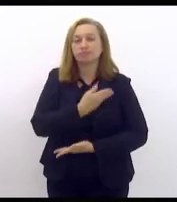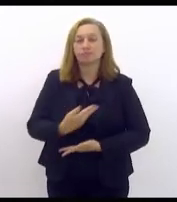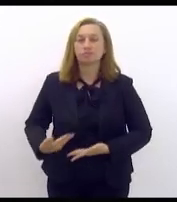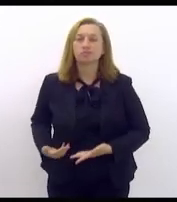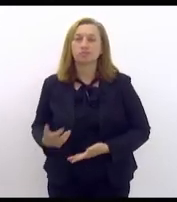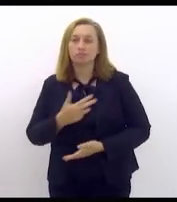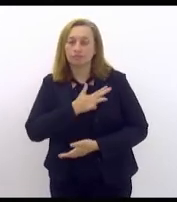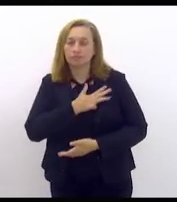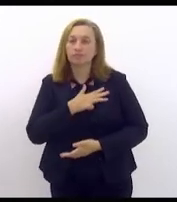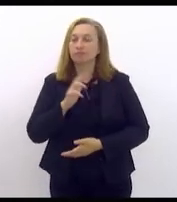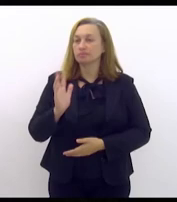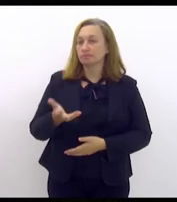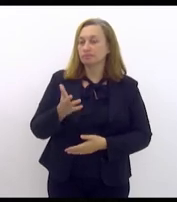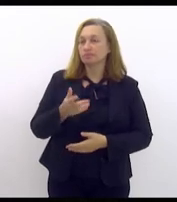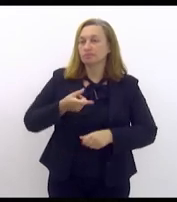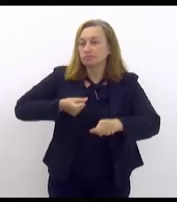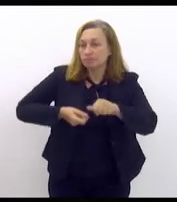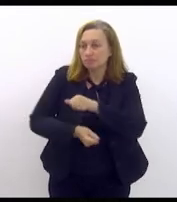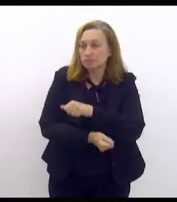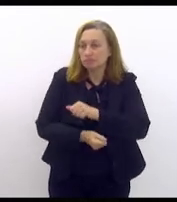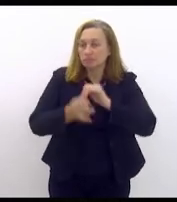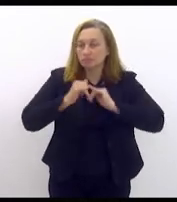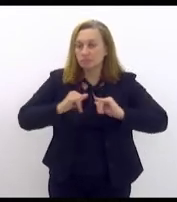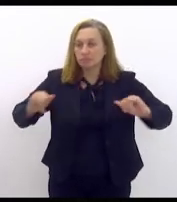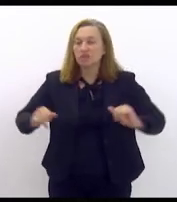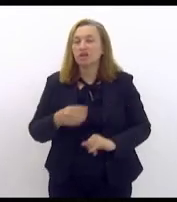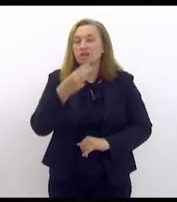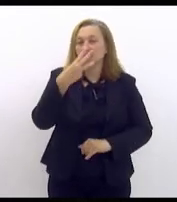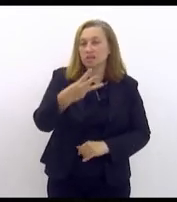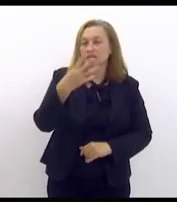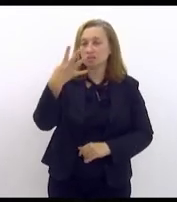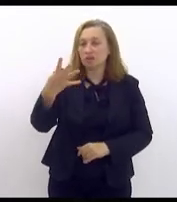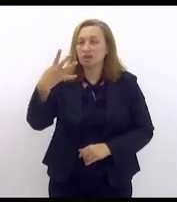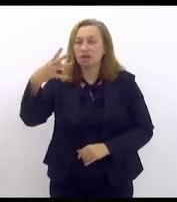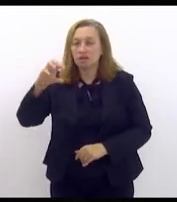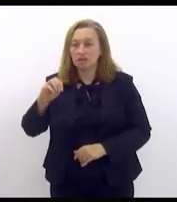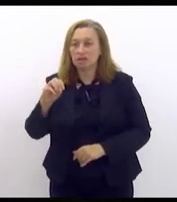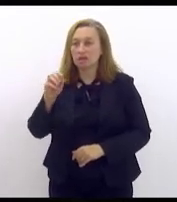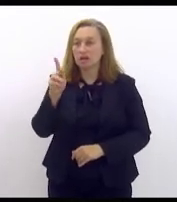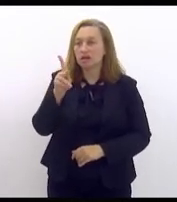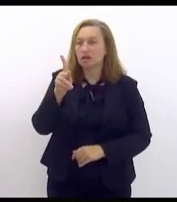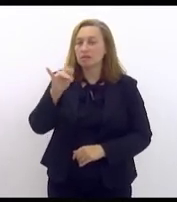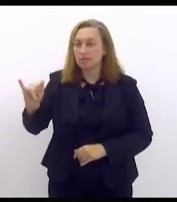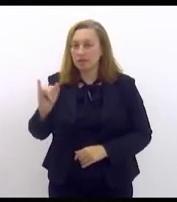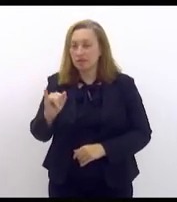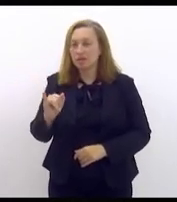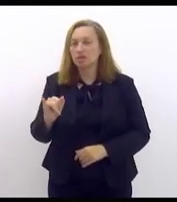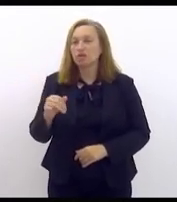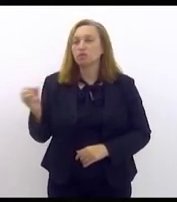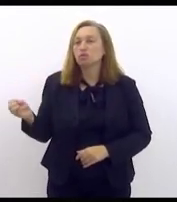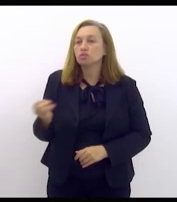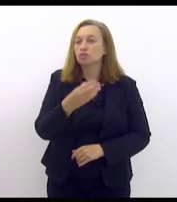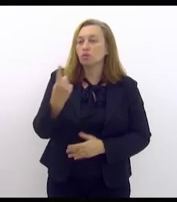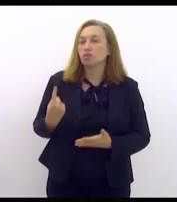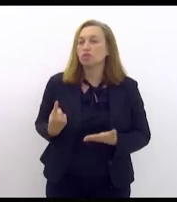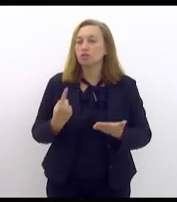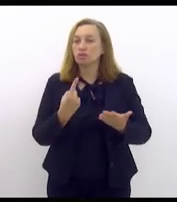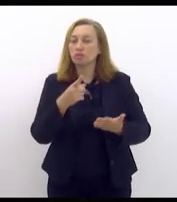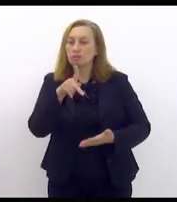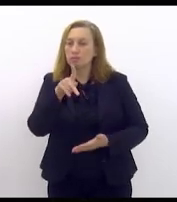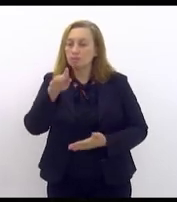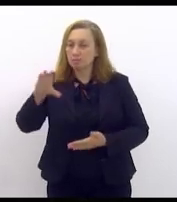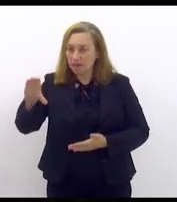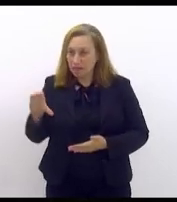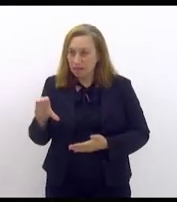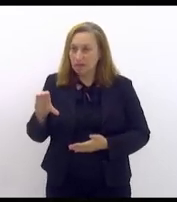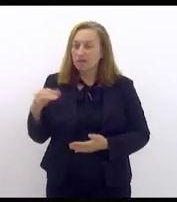que já anunciou investimentos em torno de 340 bi do novo PAC, a gente pode desenvolver infraestruturas importantes